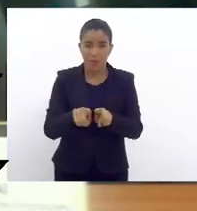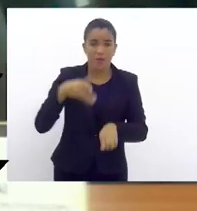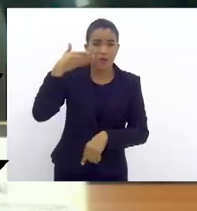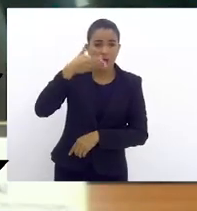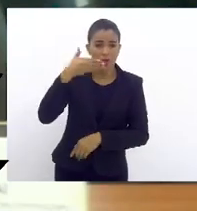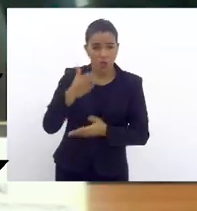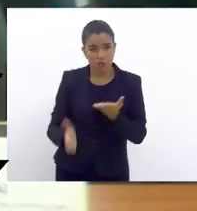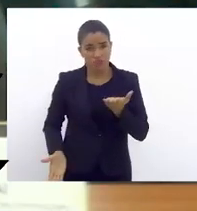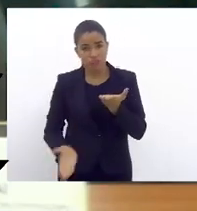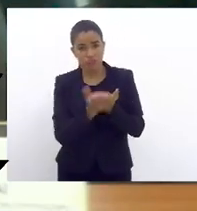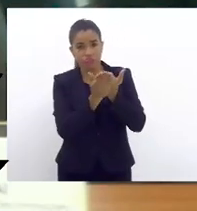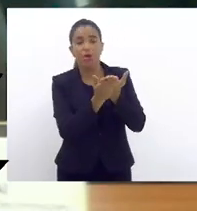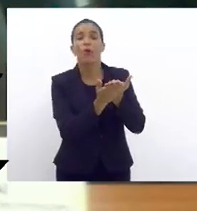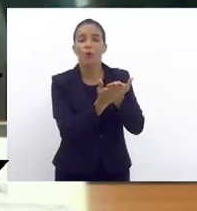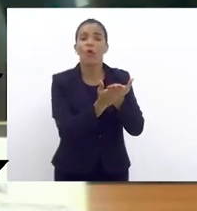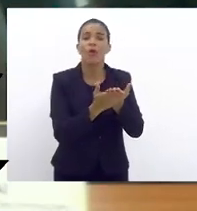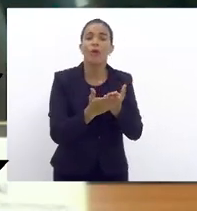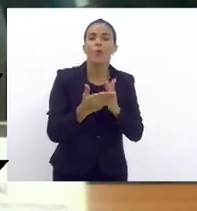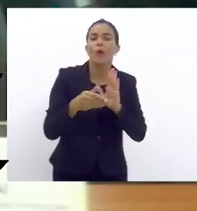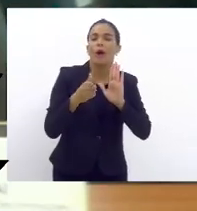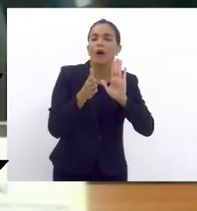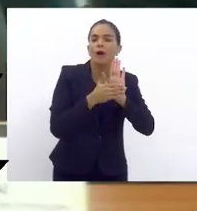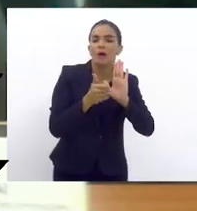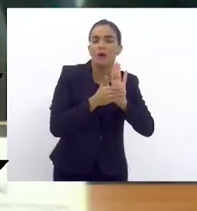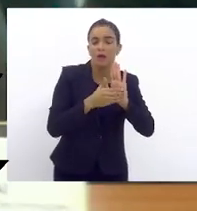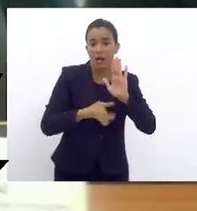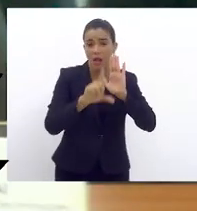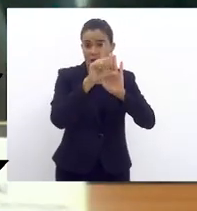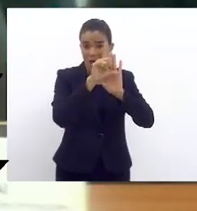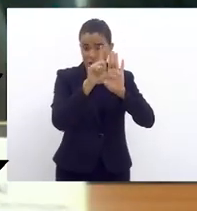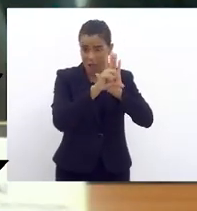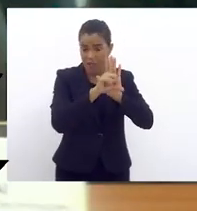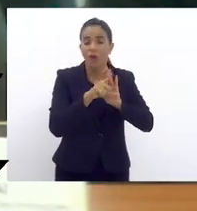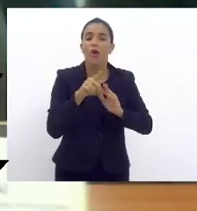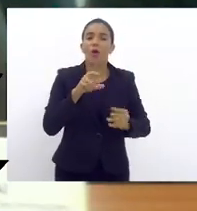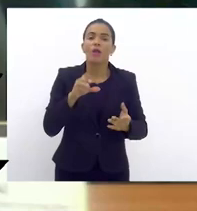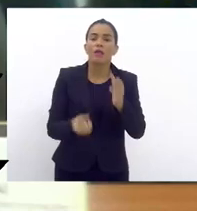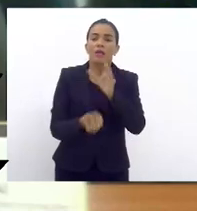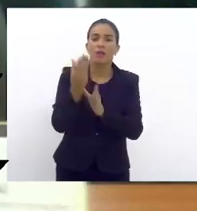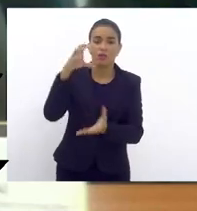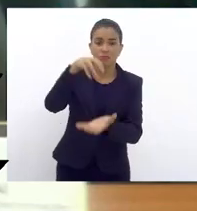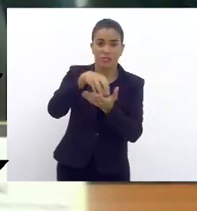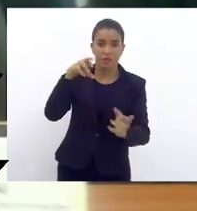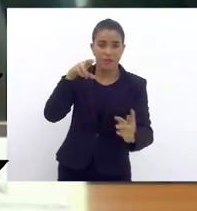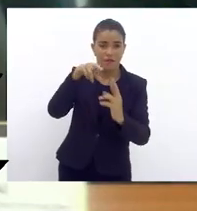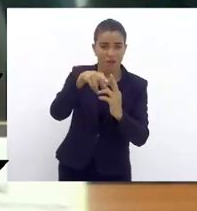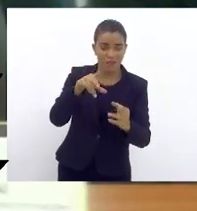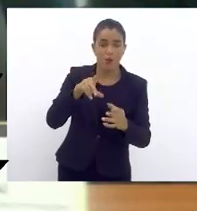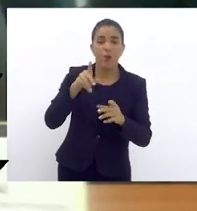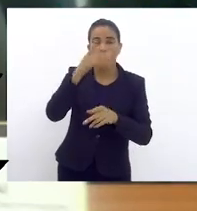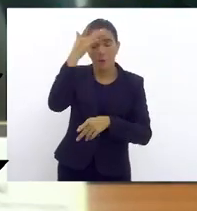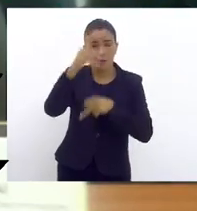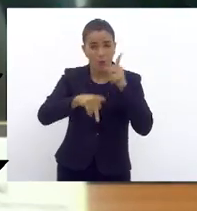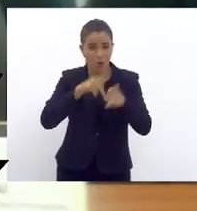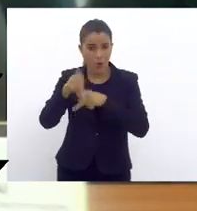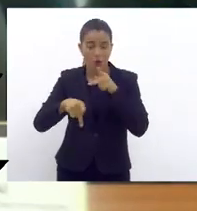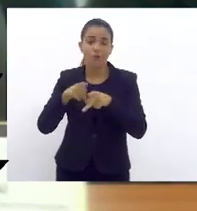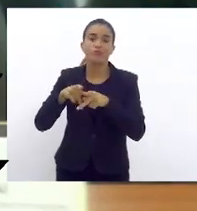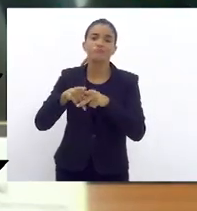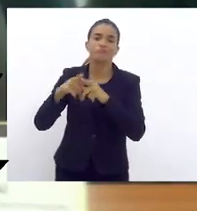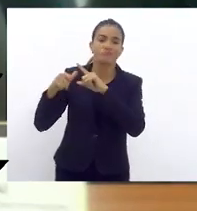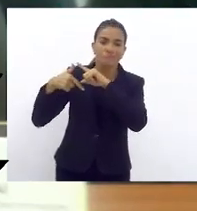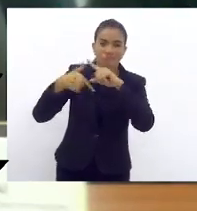protocolamos na verdade aqui uma proposição de lei que queria o centro de referência e cidadania dos povos tradicionais de matrizes africanas